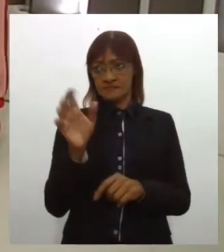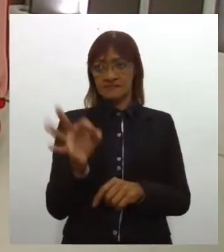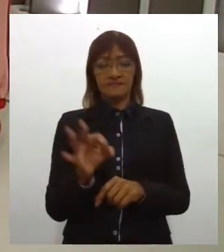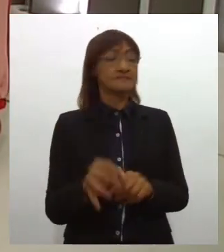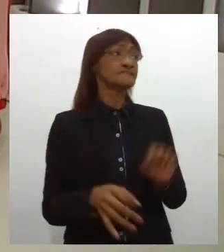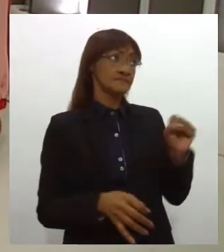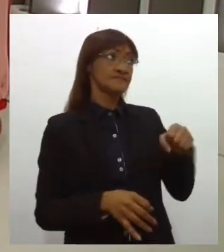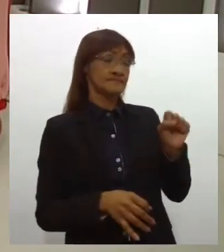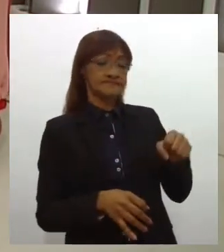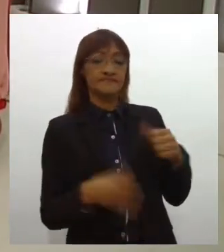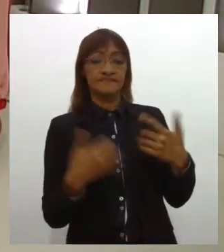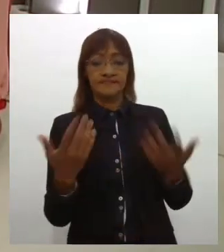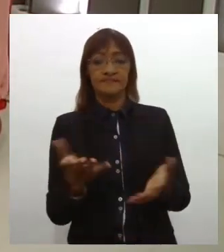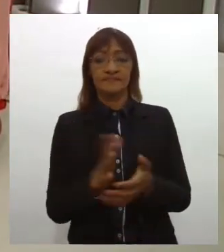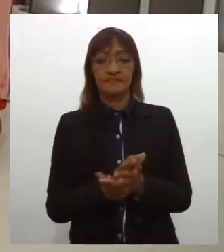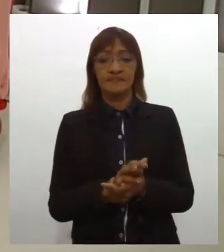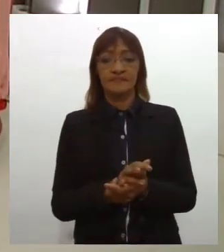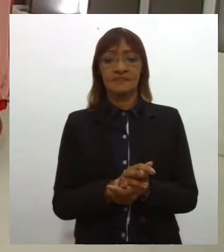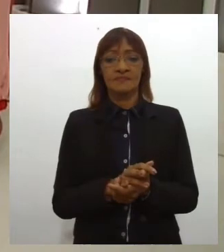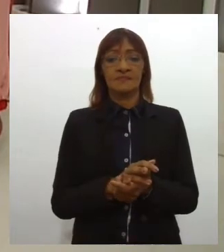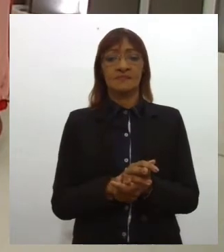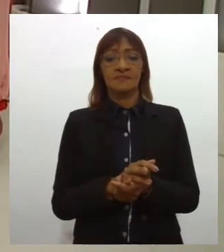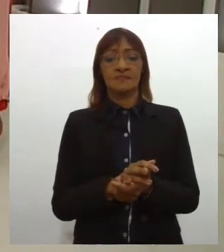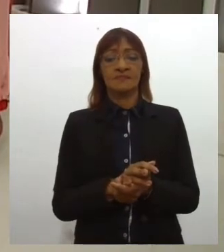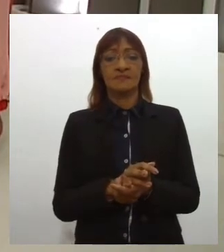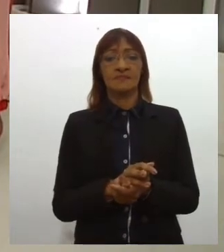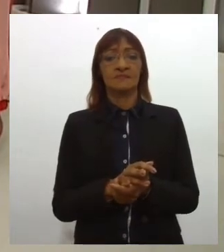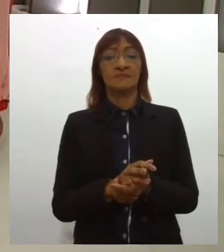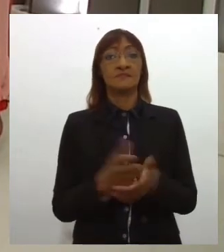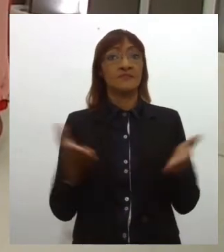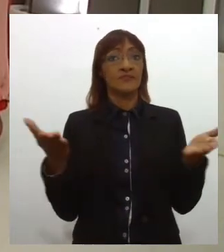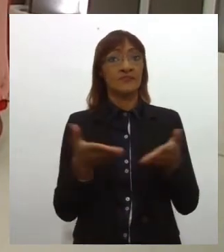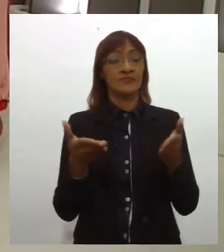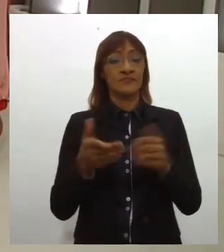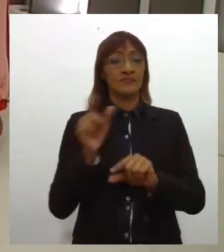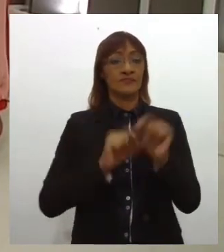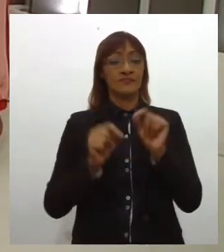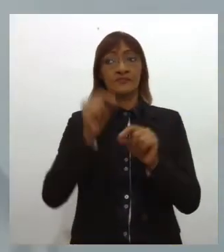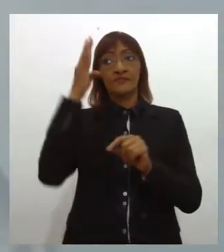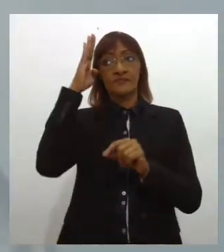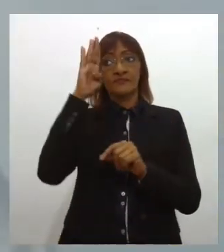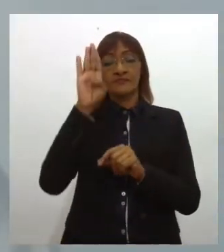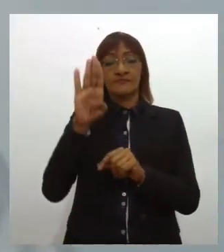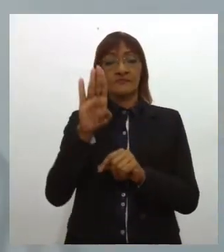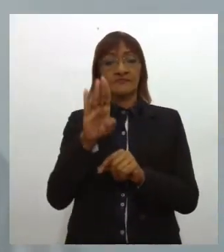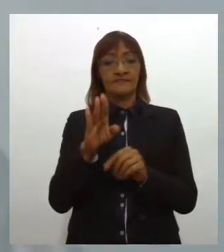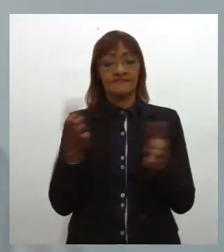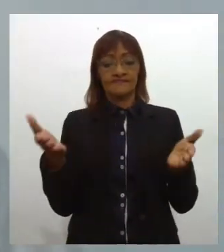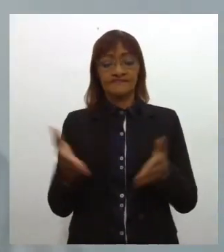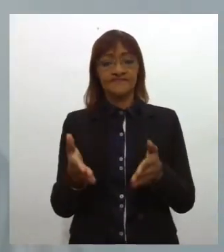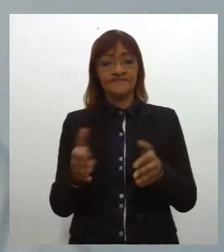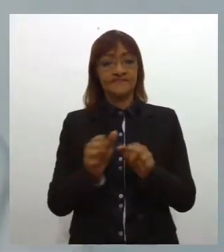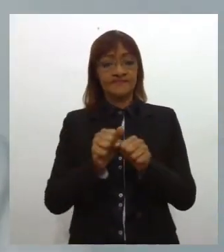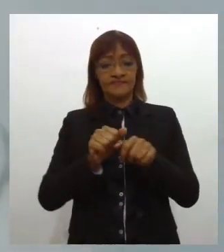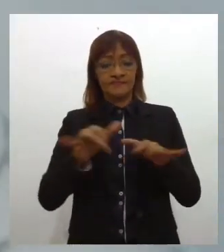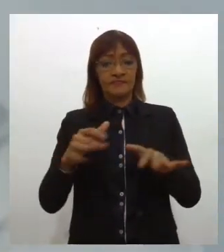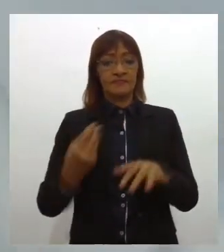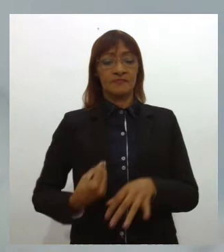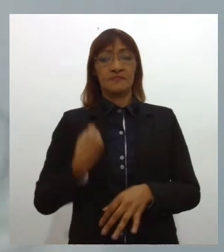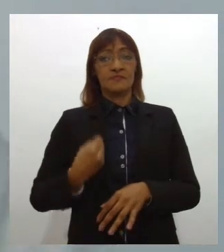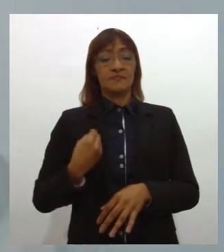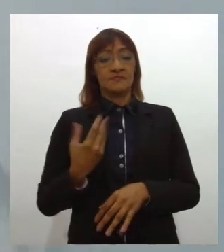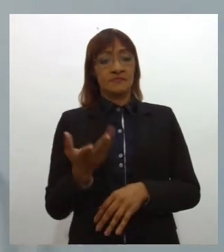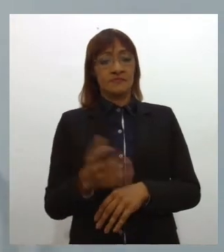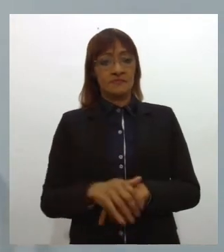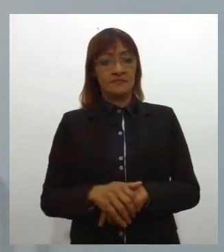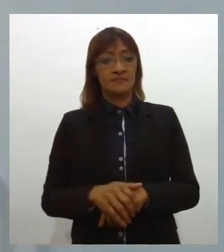Isso, o estudo ele se tornou uma grande ferramenta, principalmente agora nesse momento que nós estamos vivendo, que eu já começo a definir